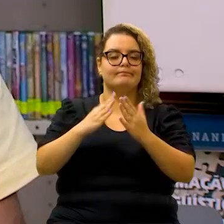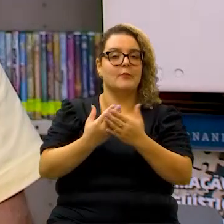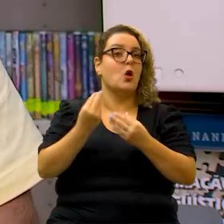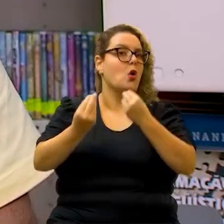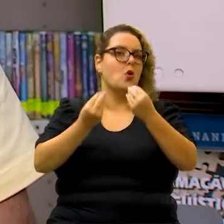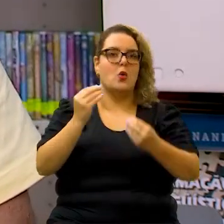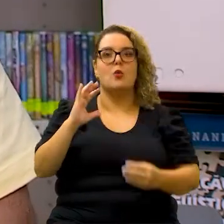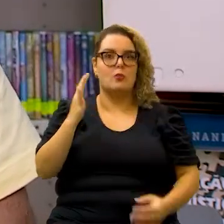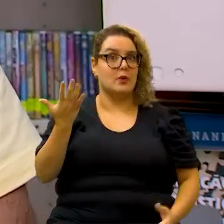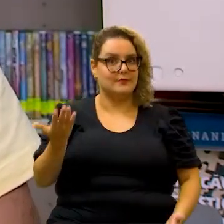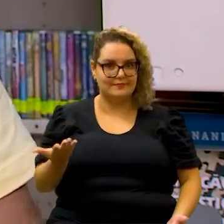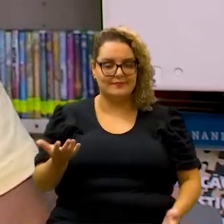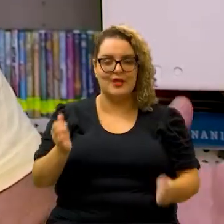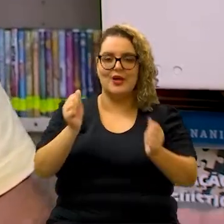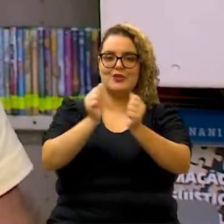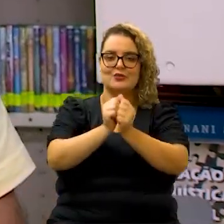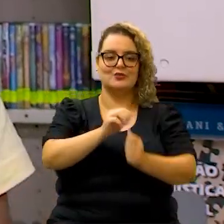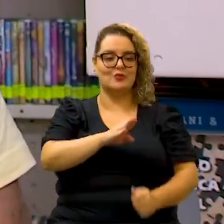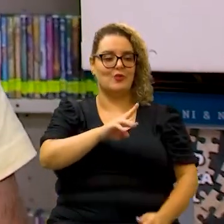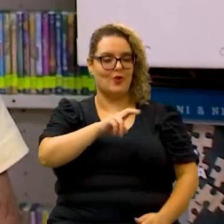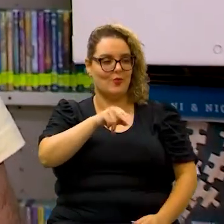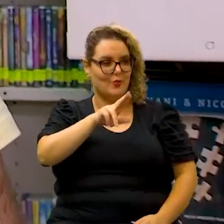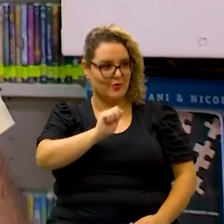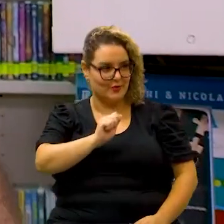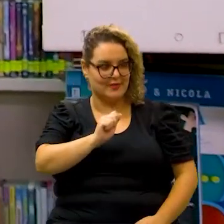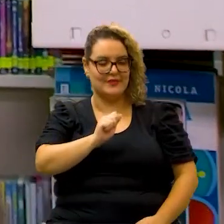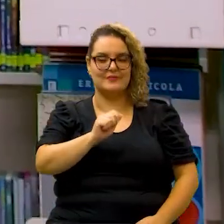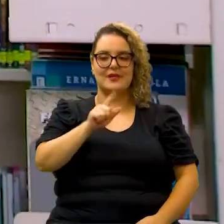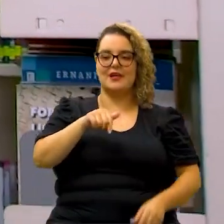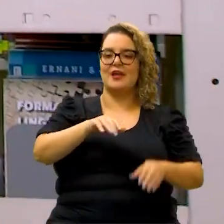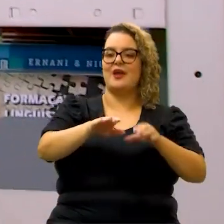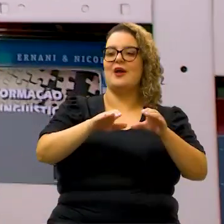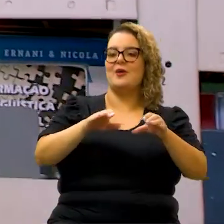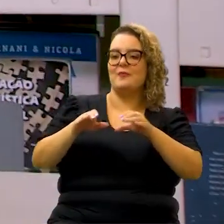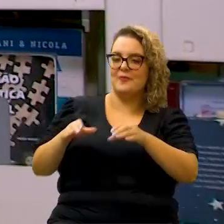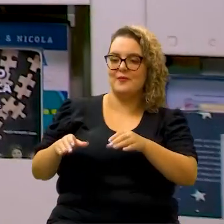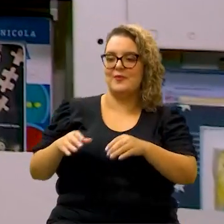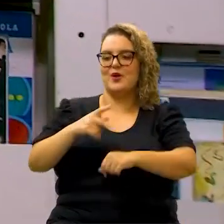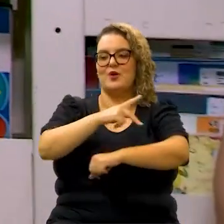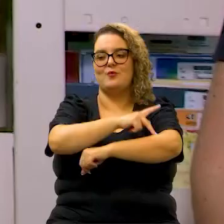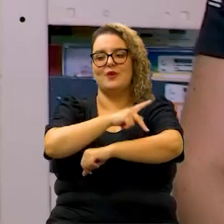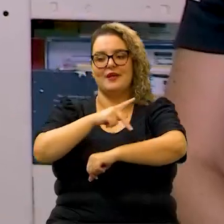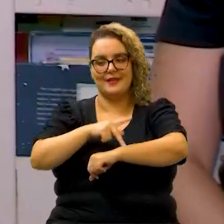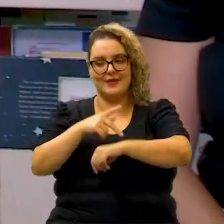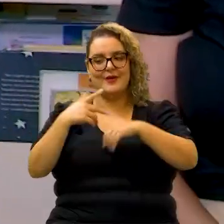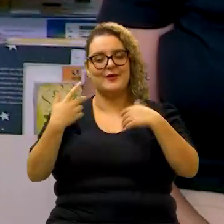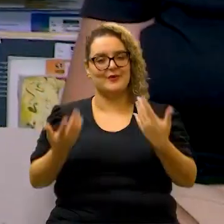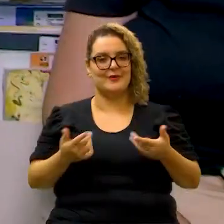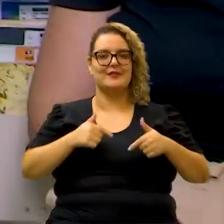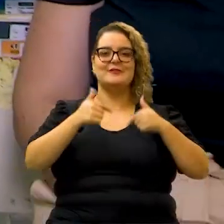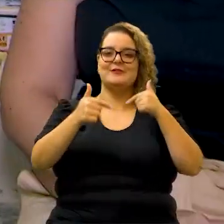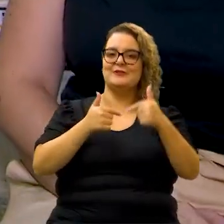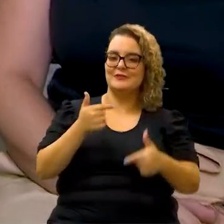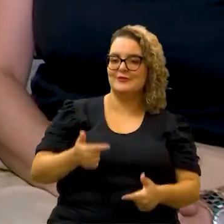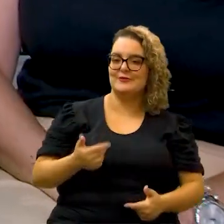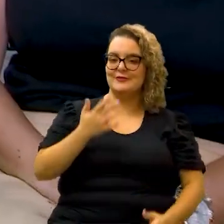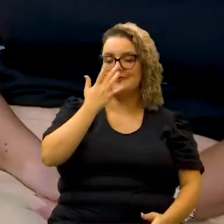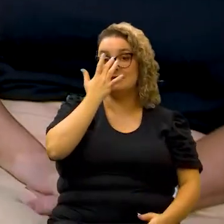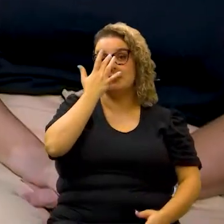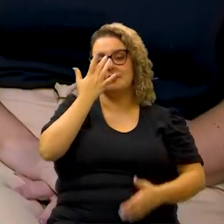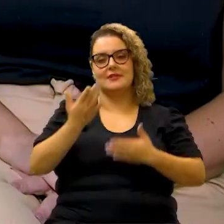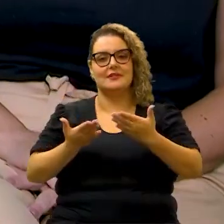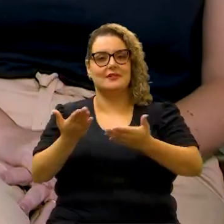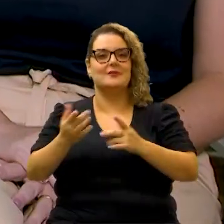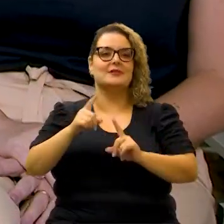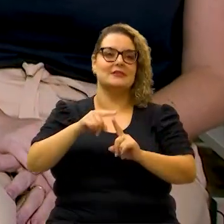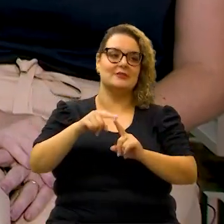como será que funciona isso? Estou aqui com a Bruna Maffei, que é a coordenadora pedagógica, trabalha com isso,